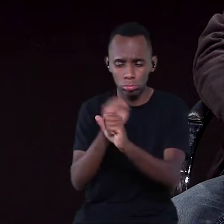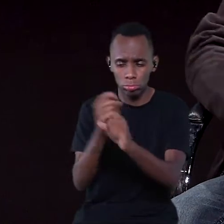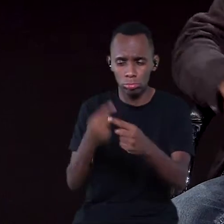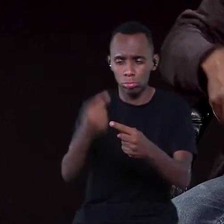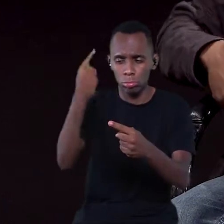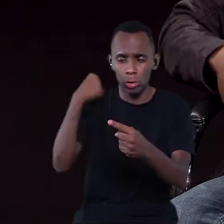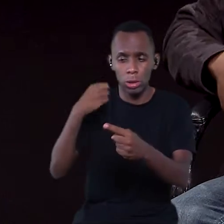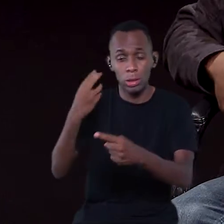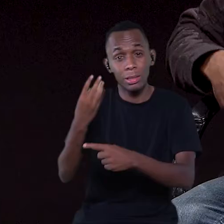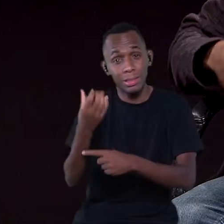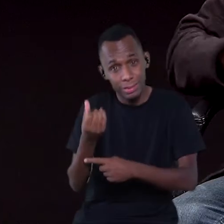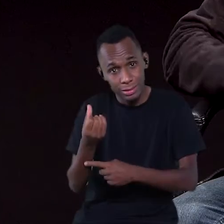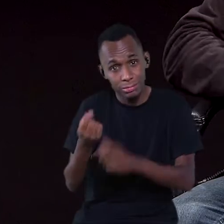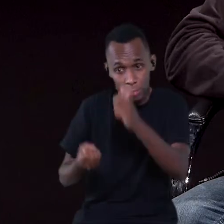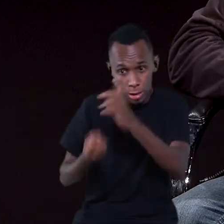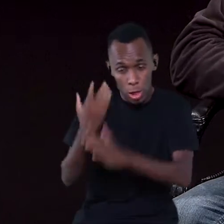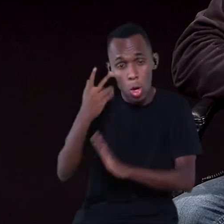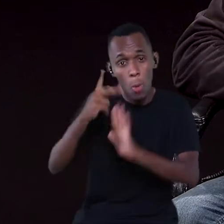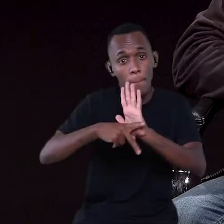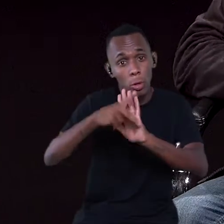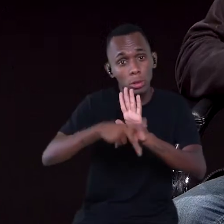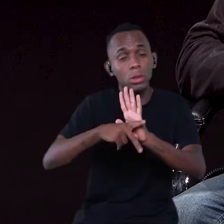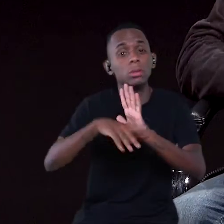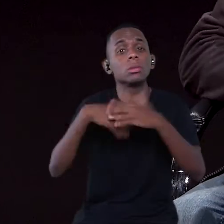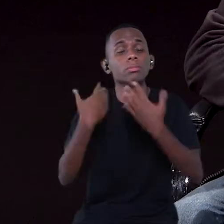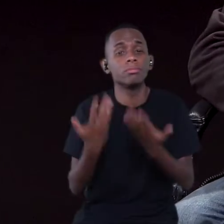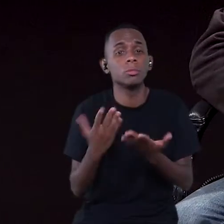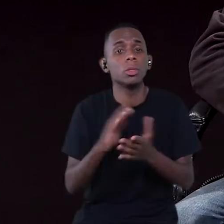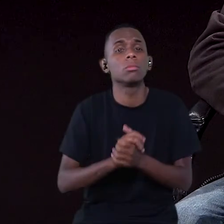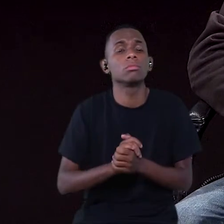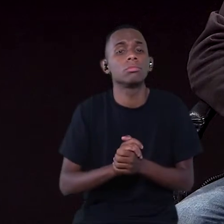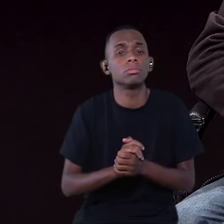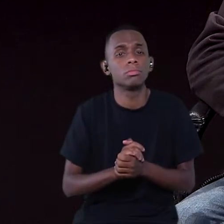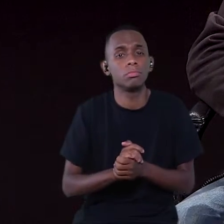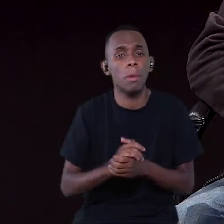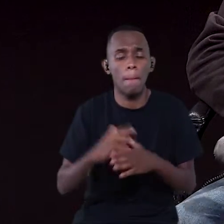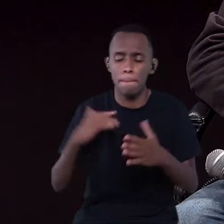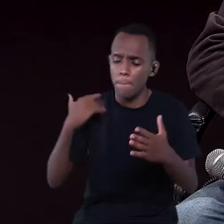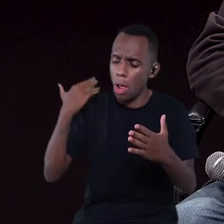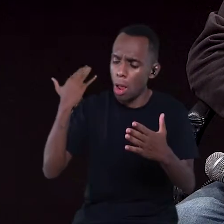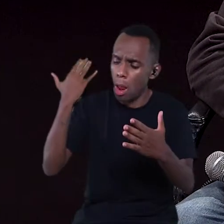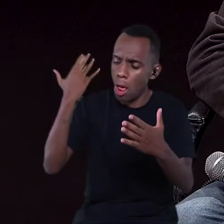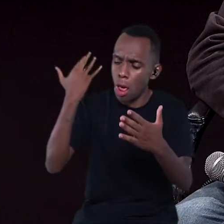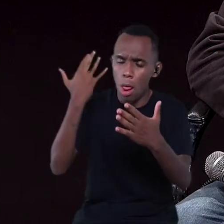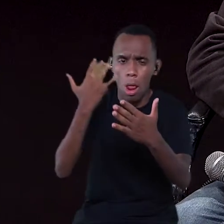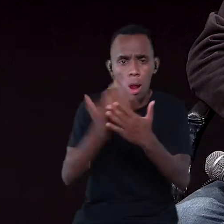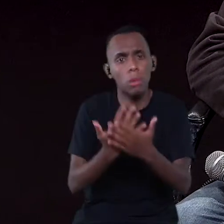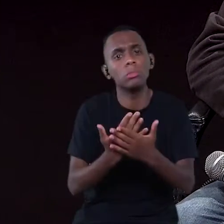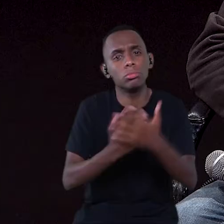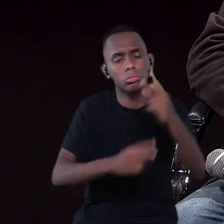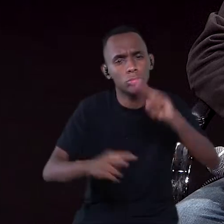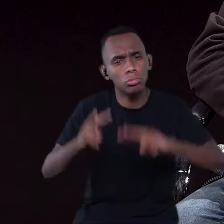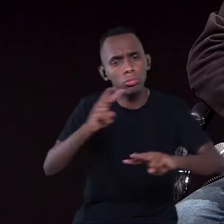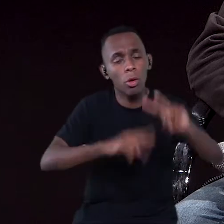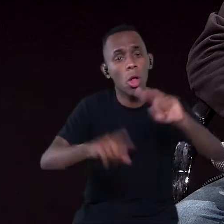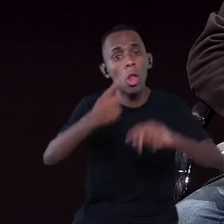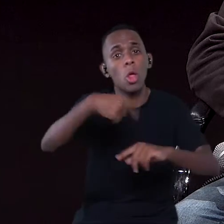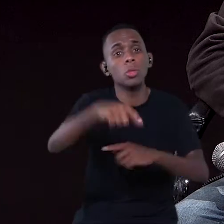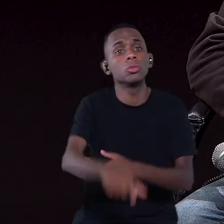anos. E, nesta série de curadoria que a gente fez aqui, a gente